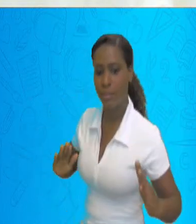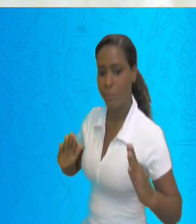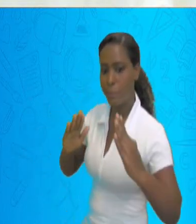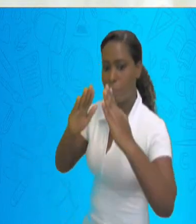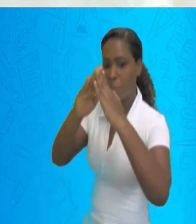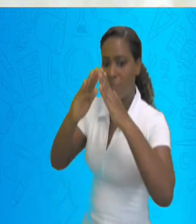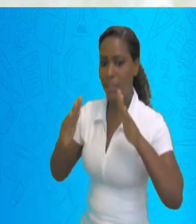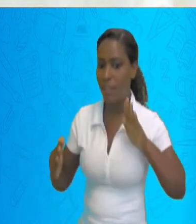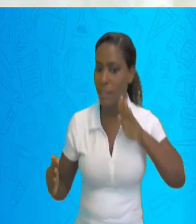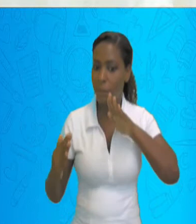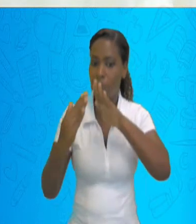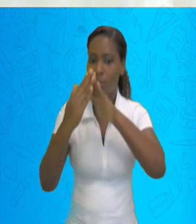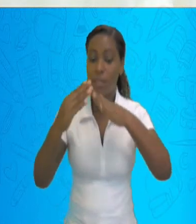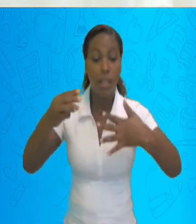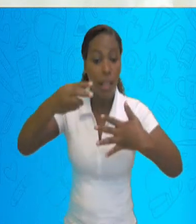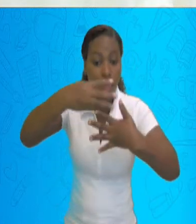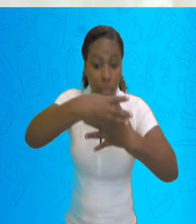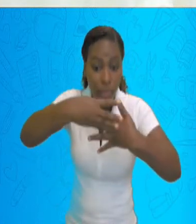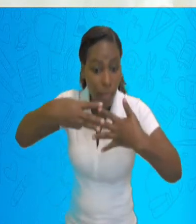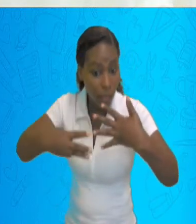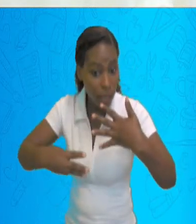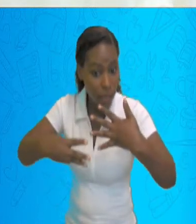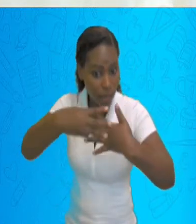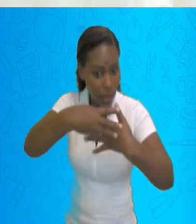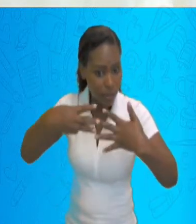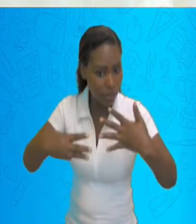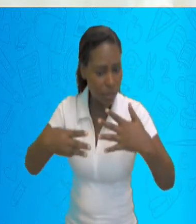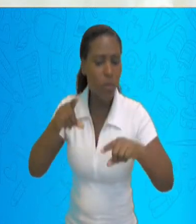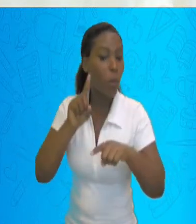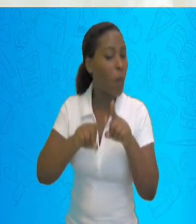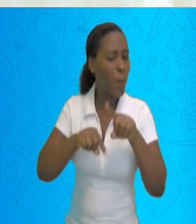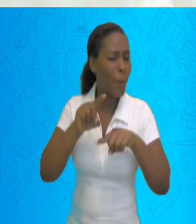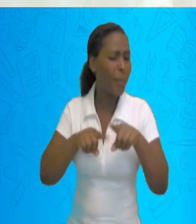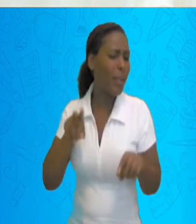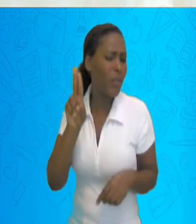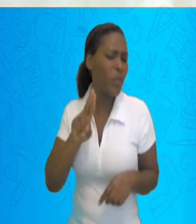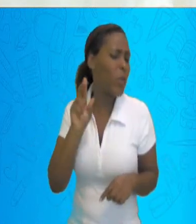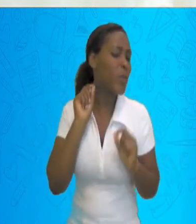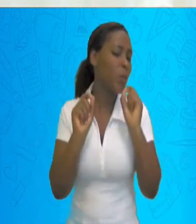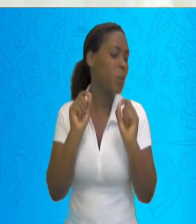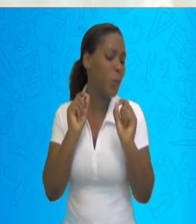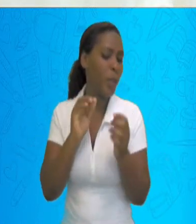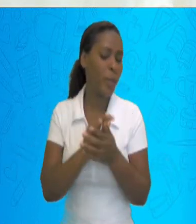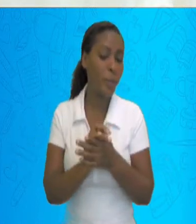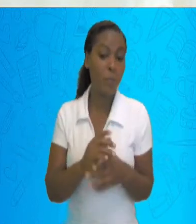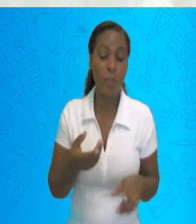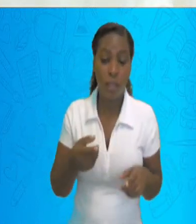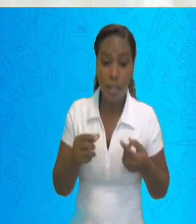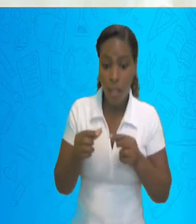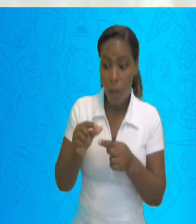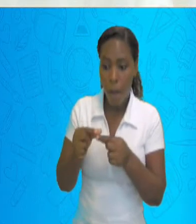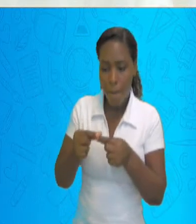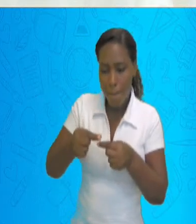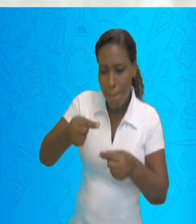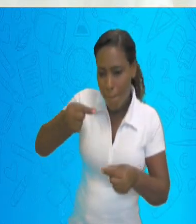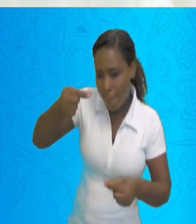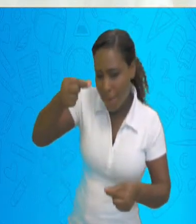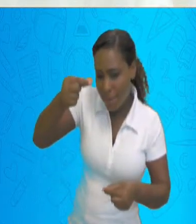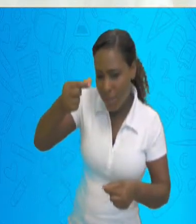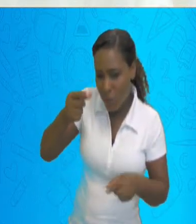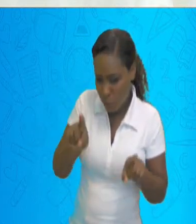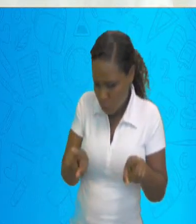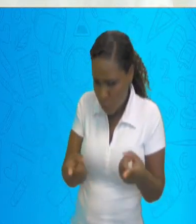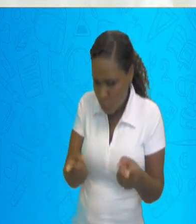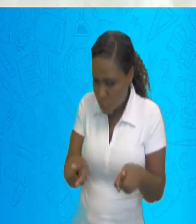materiais que são necessários? Aqui eu vou usar palitos de churrasco, balas, né, bala jujuba, mas se você quiser